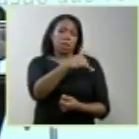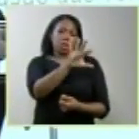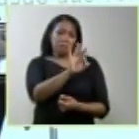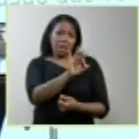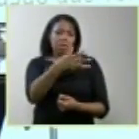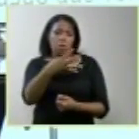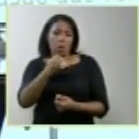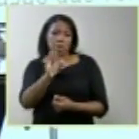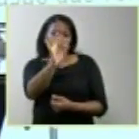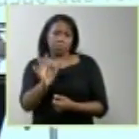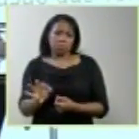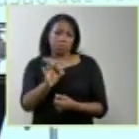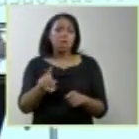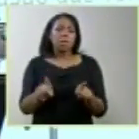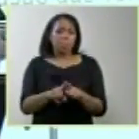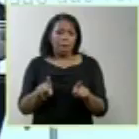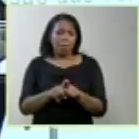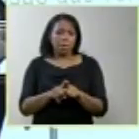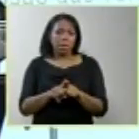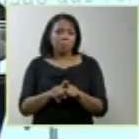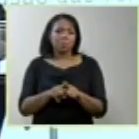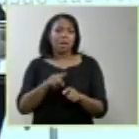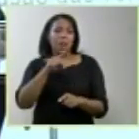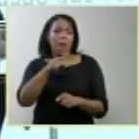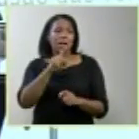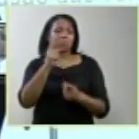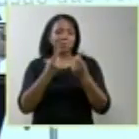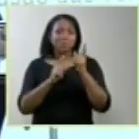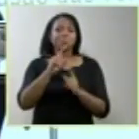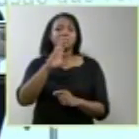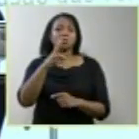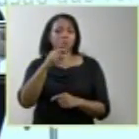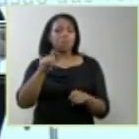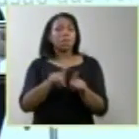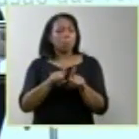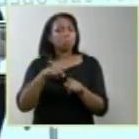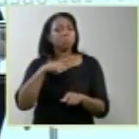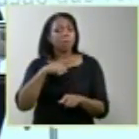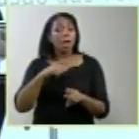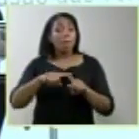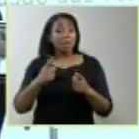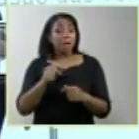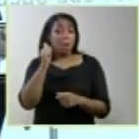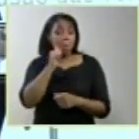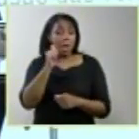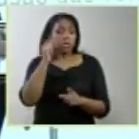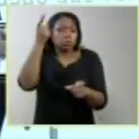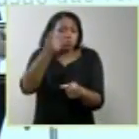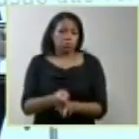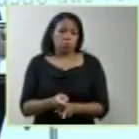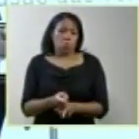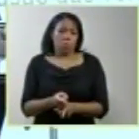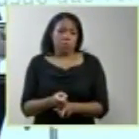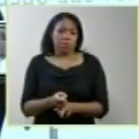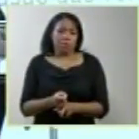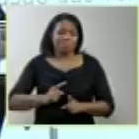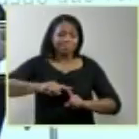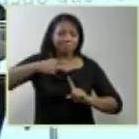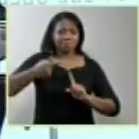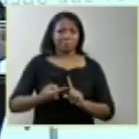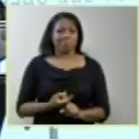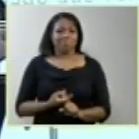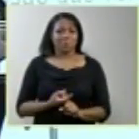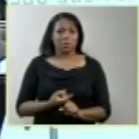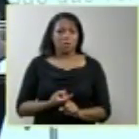melhor exemplo que temos é no Chile, 40% dos casos. Mas, enfim, quando a gestante descobre que está grávida e não utilizou o